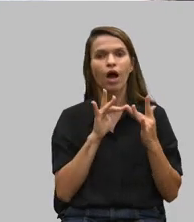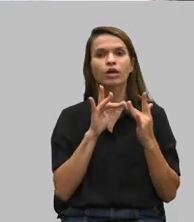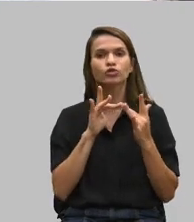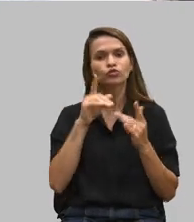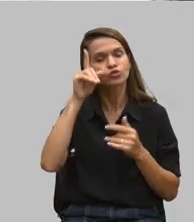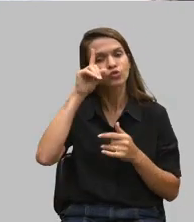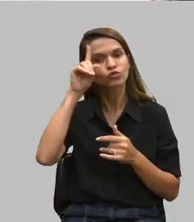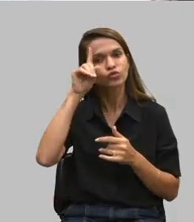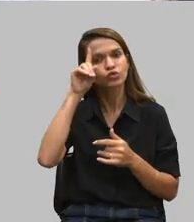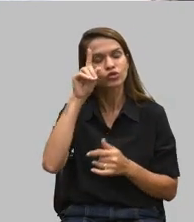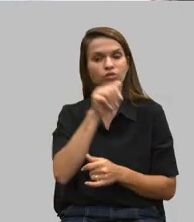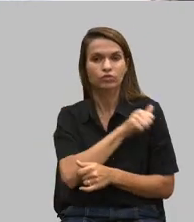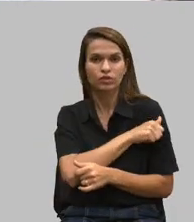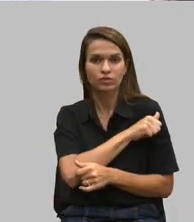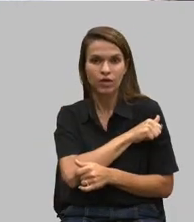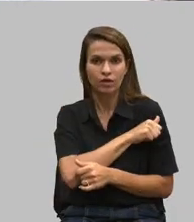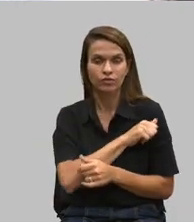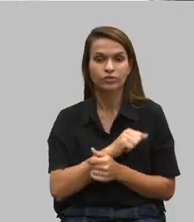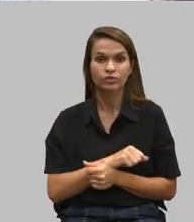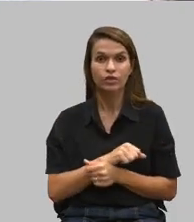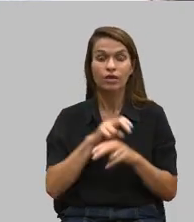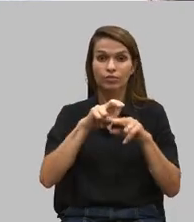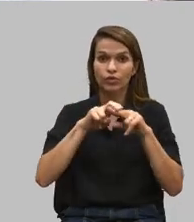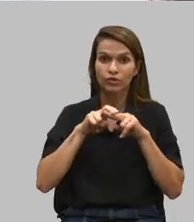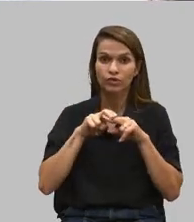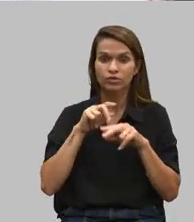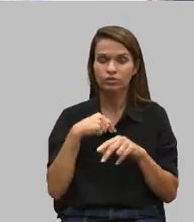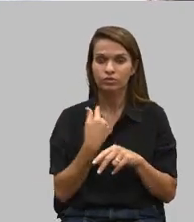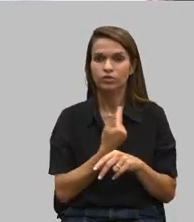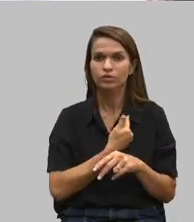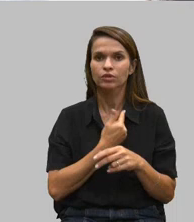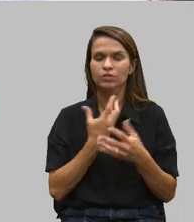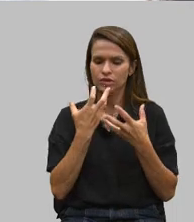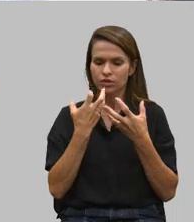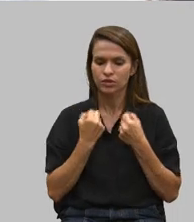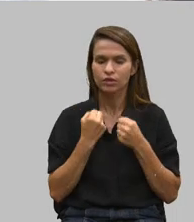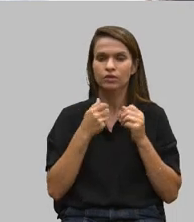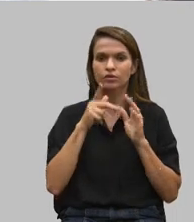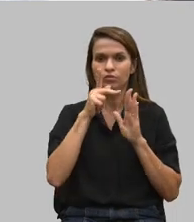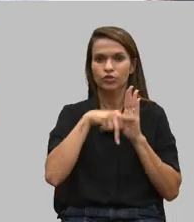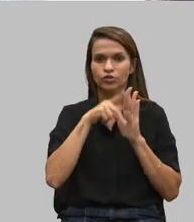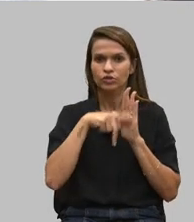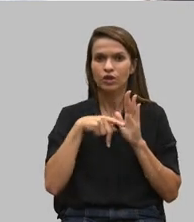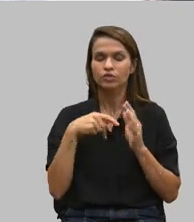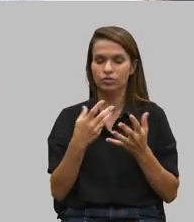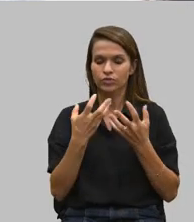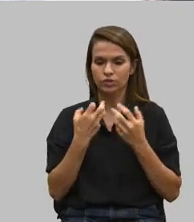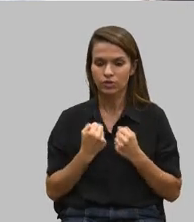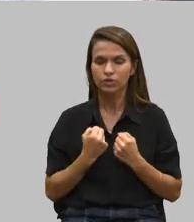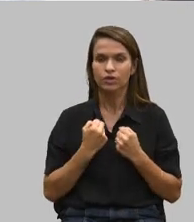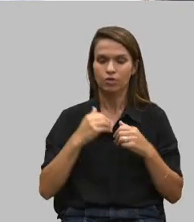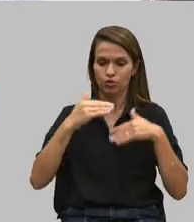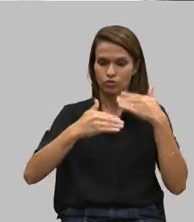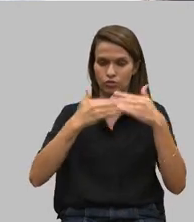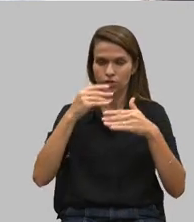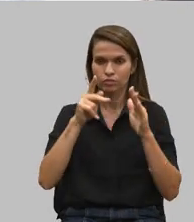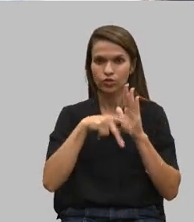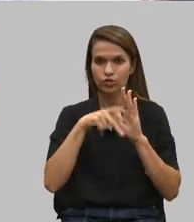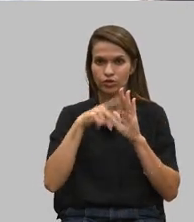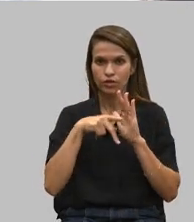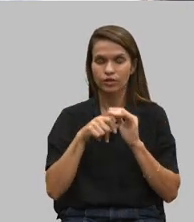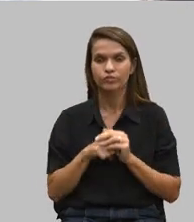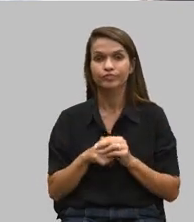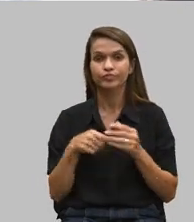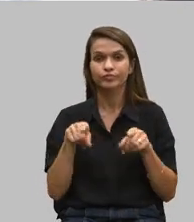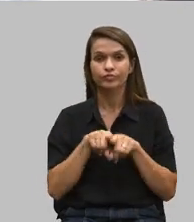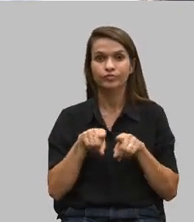estudantes e por isso que nós temos estamos abraçando o projeto estamos construindo esse projeto e